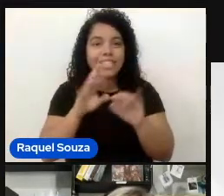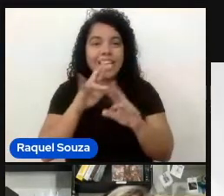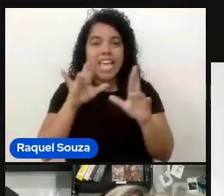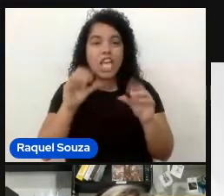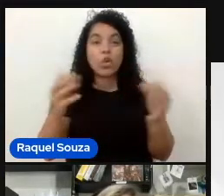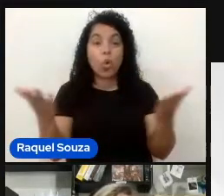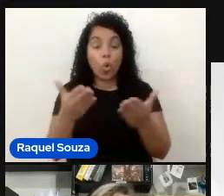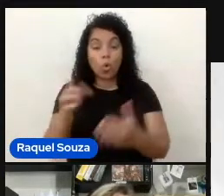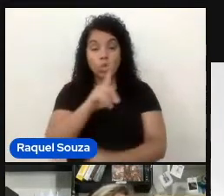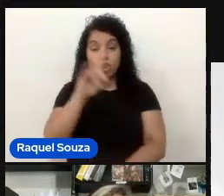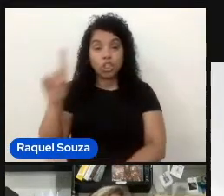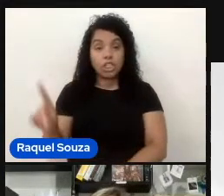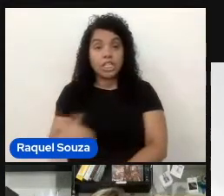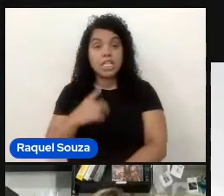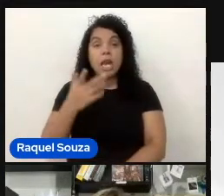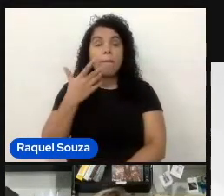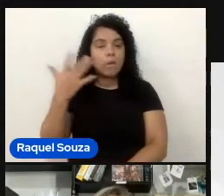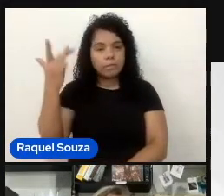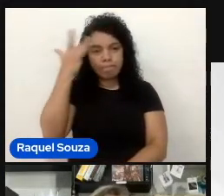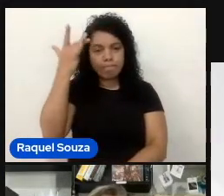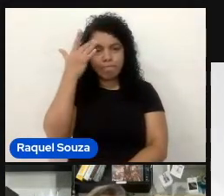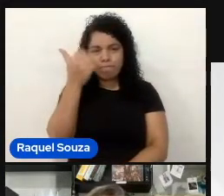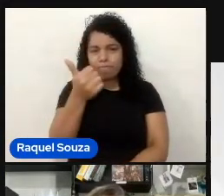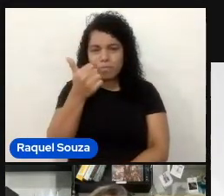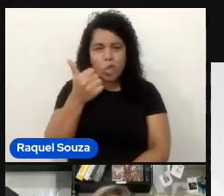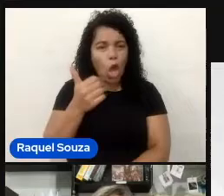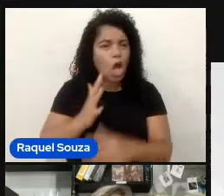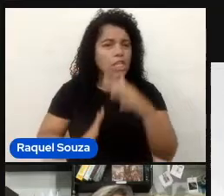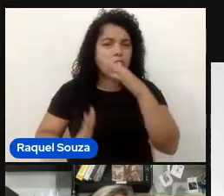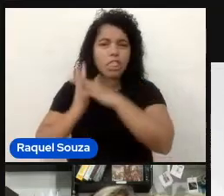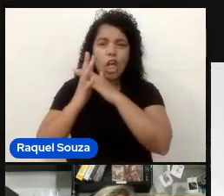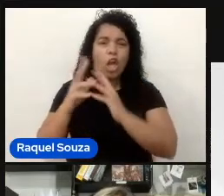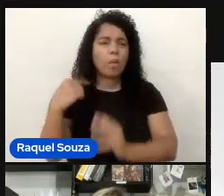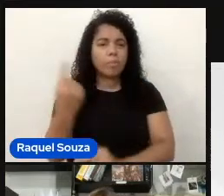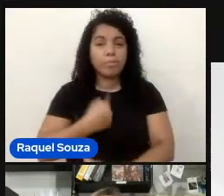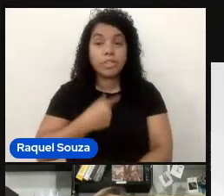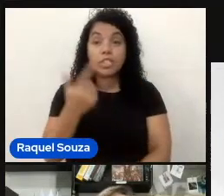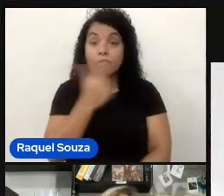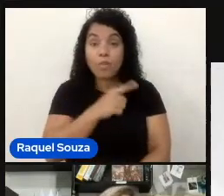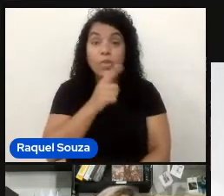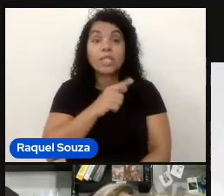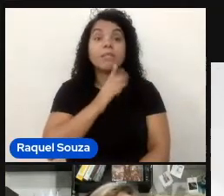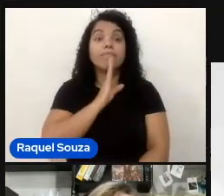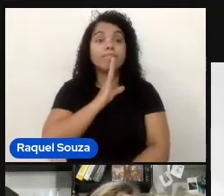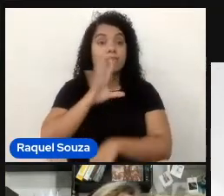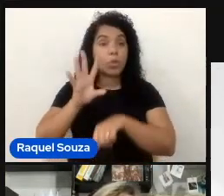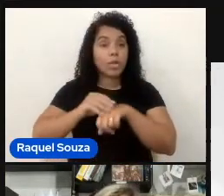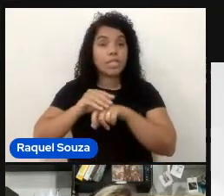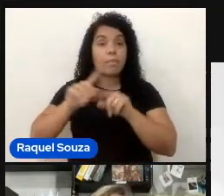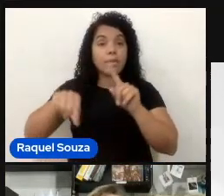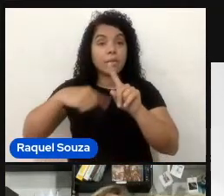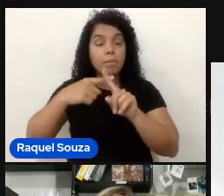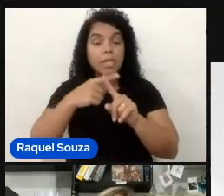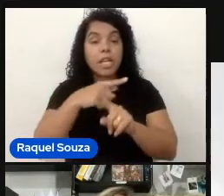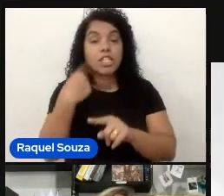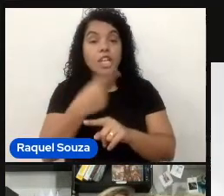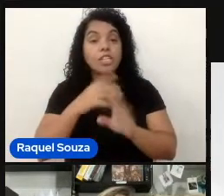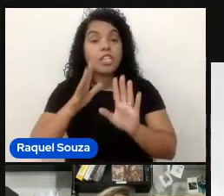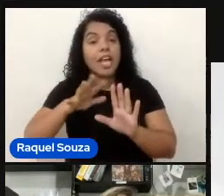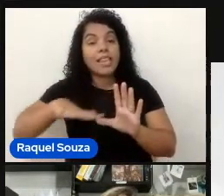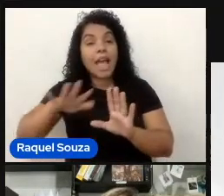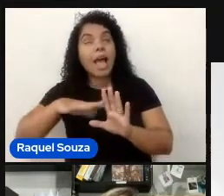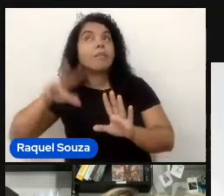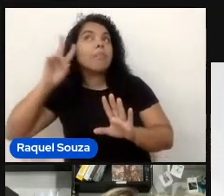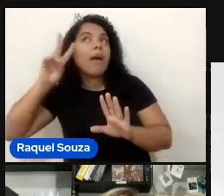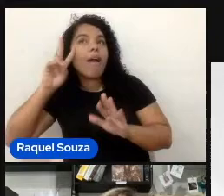muito top aqui para todo mundo. A gente tem muita coisa para conhecer, agregar. A gente que também já é da área, relembrar